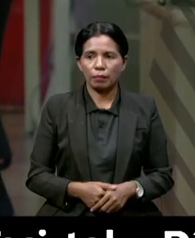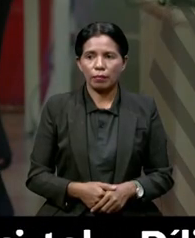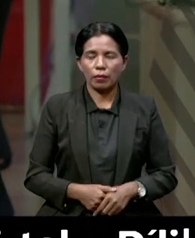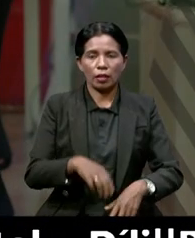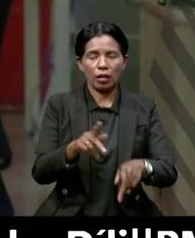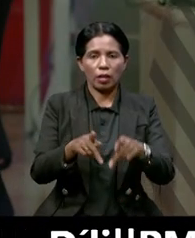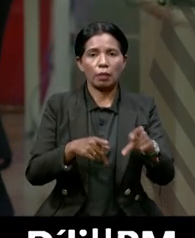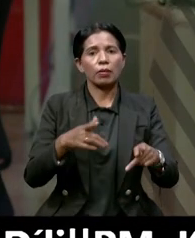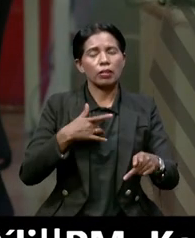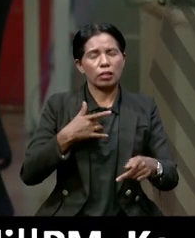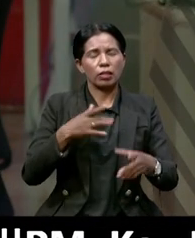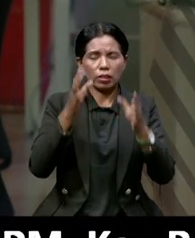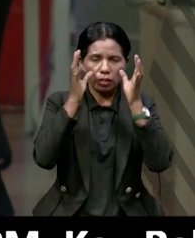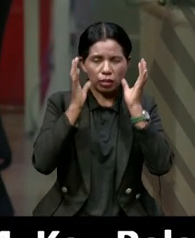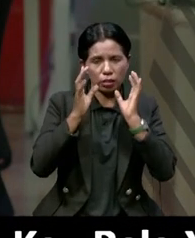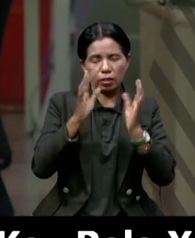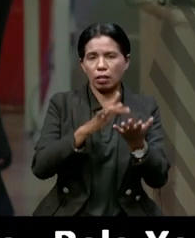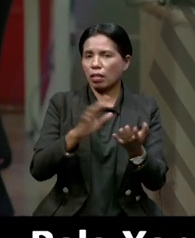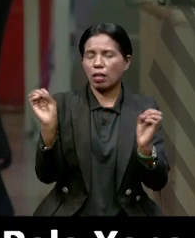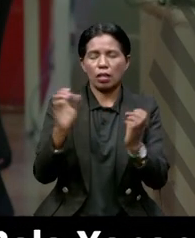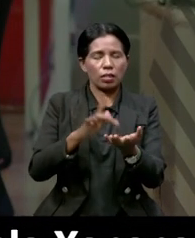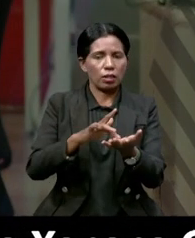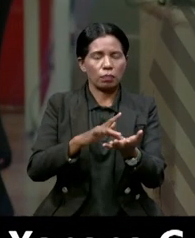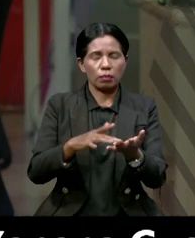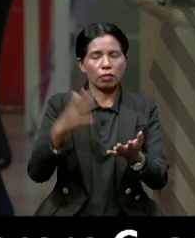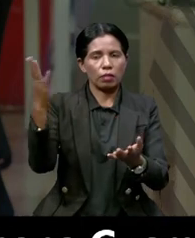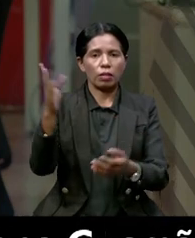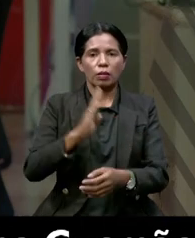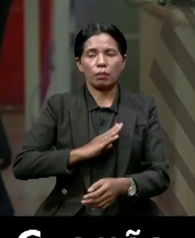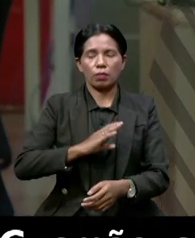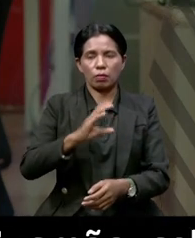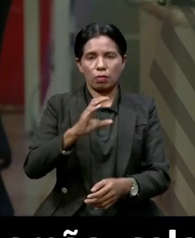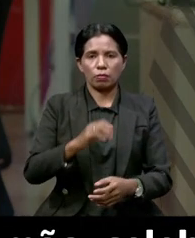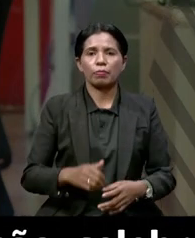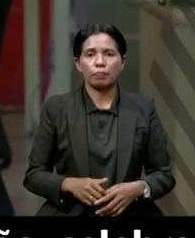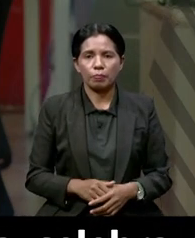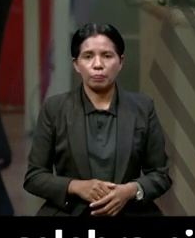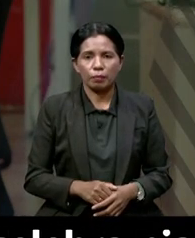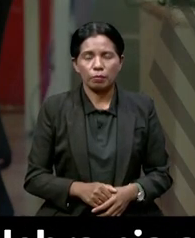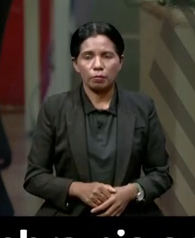Comunidade Sente Triste, Tambamei no Semuro e a Centro Saúde Laga Baucau.